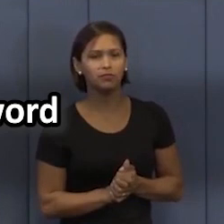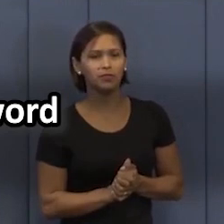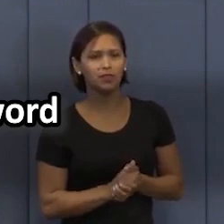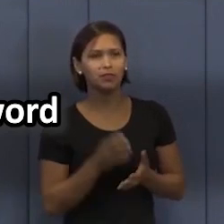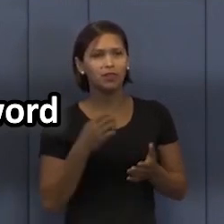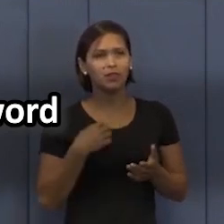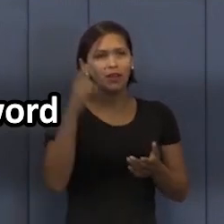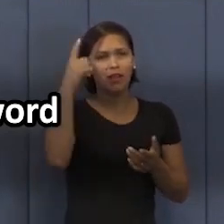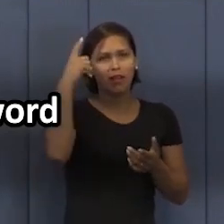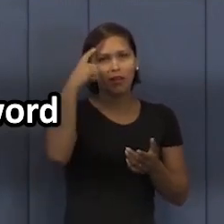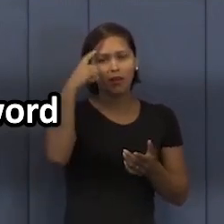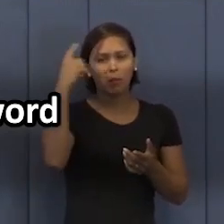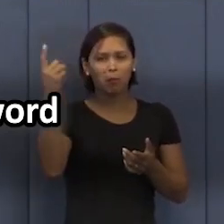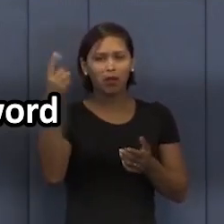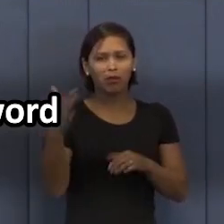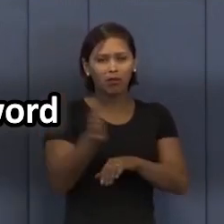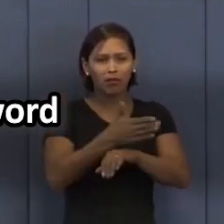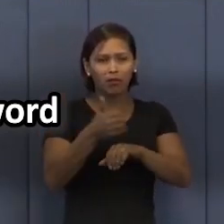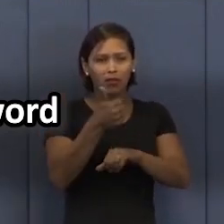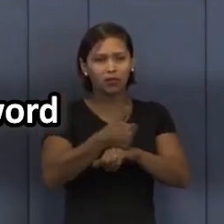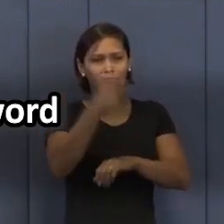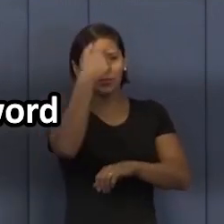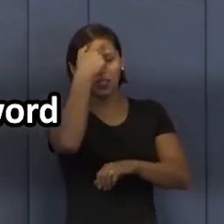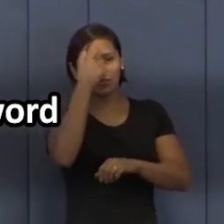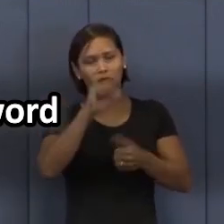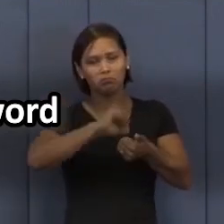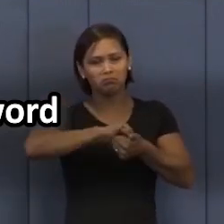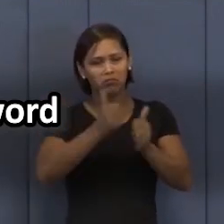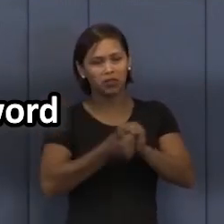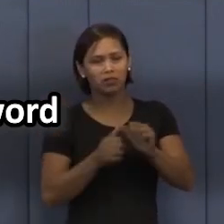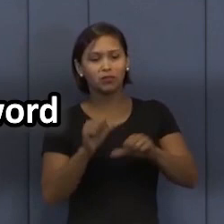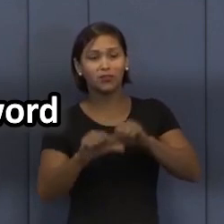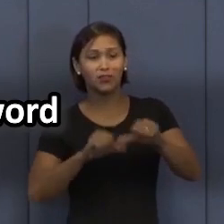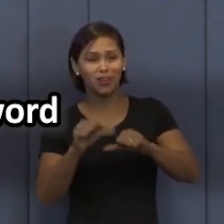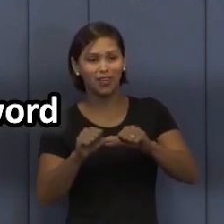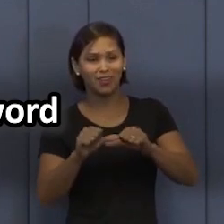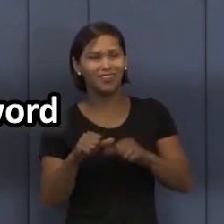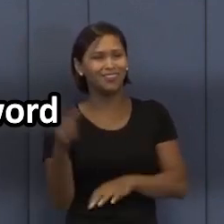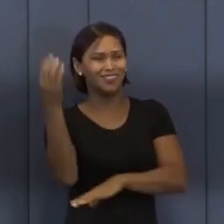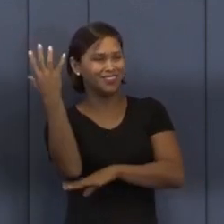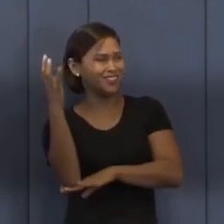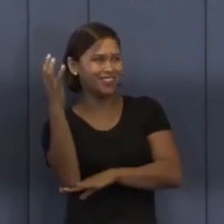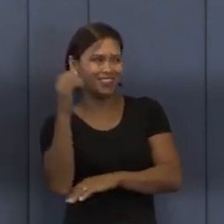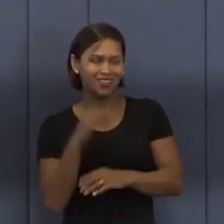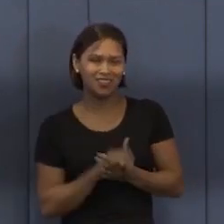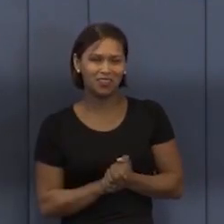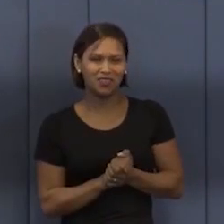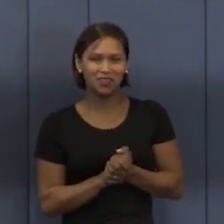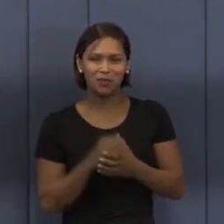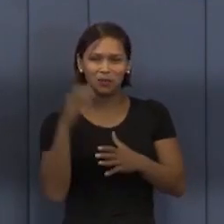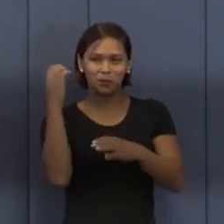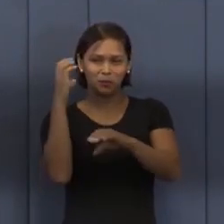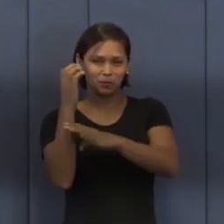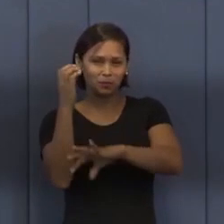tenho gatilho em relação à palavra nacionalismo, eu vou substituir, eu vou colocar abacaxi, eu não sei o que eu faço, não sei...